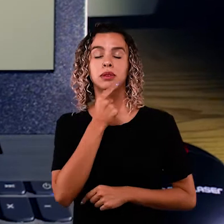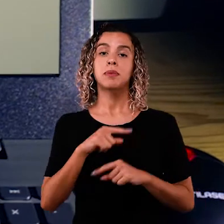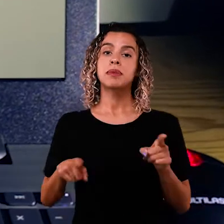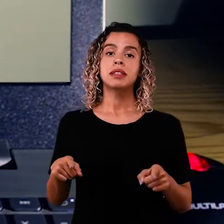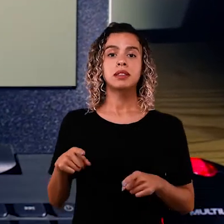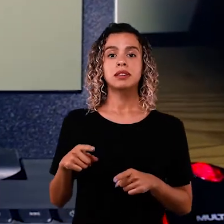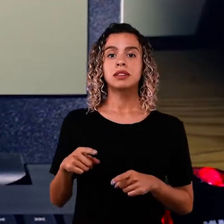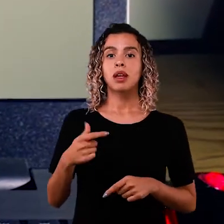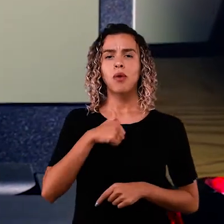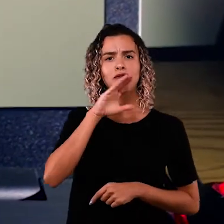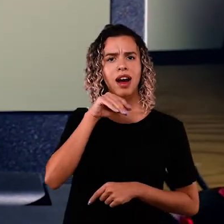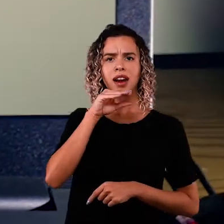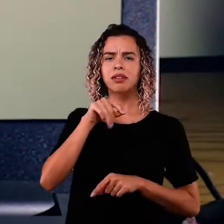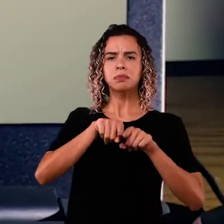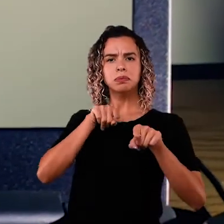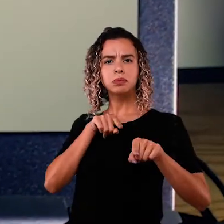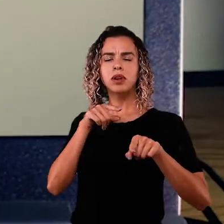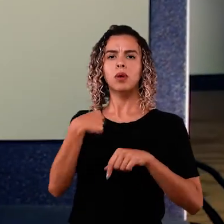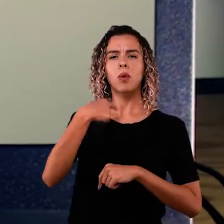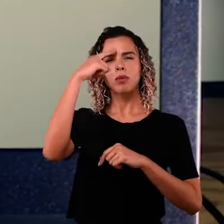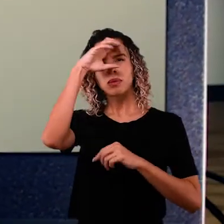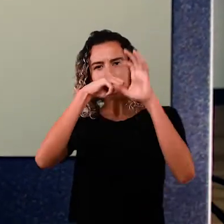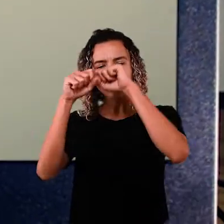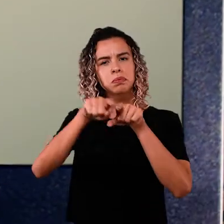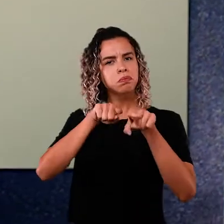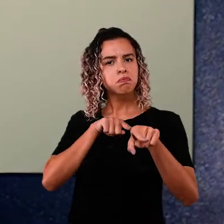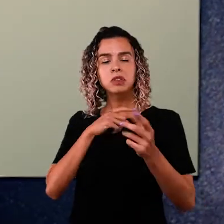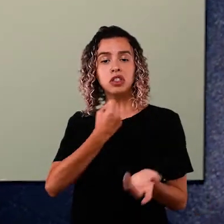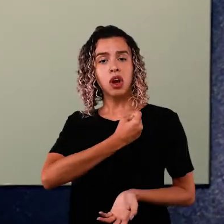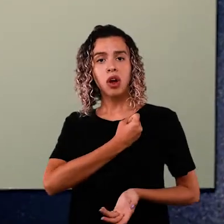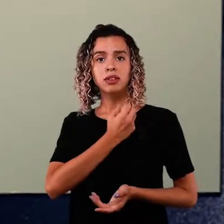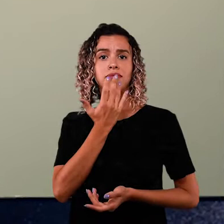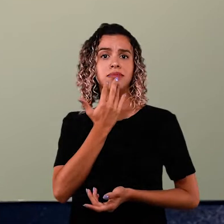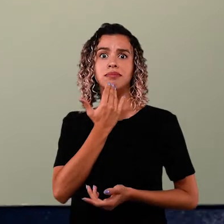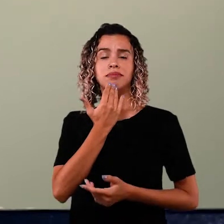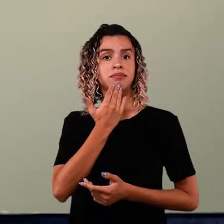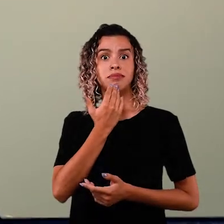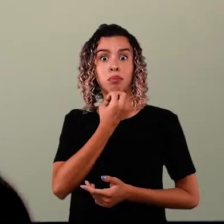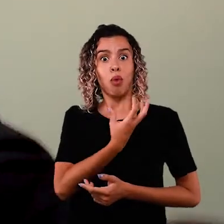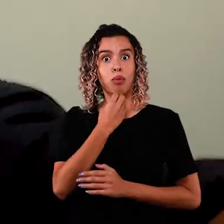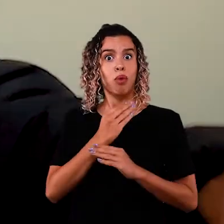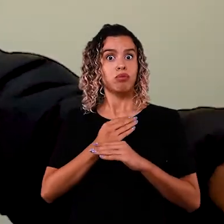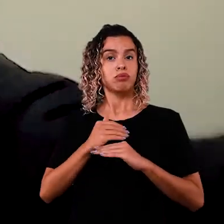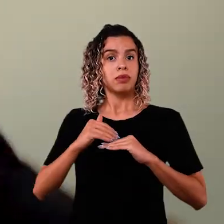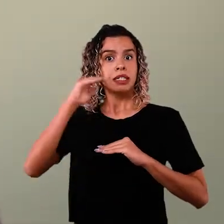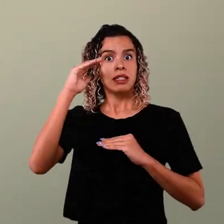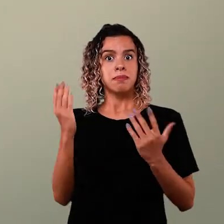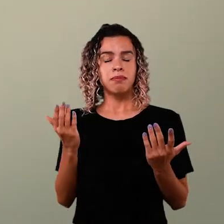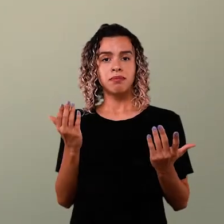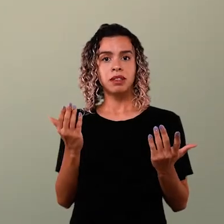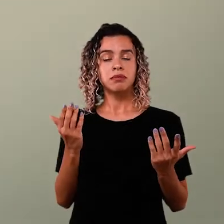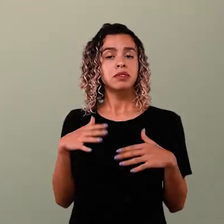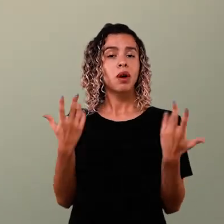assim, eu não tive atraso de fala, não tive atraso cognitivo. Minhas notas na escola eram até acima da média.